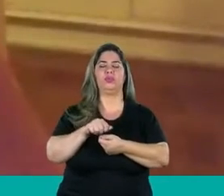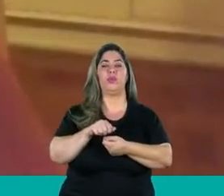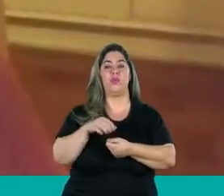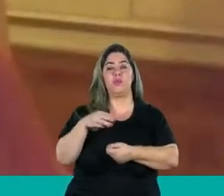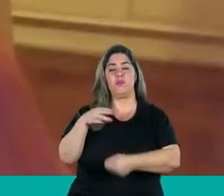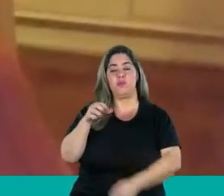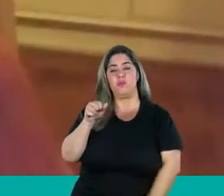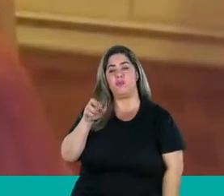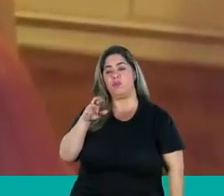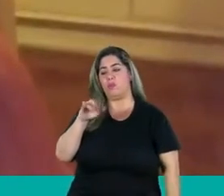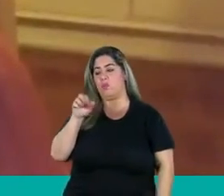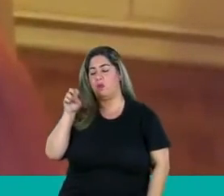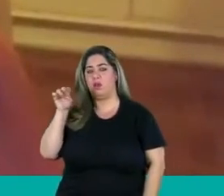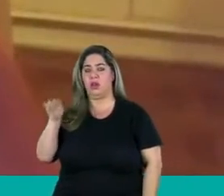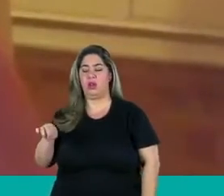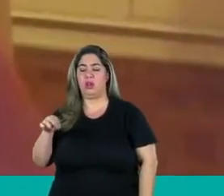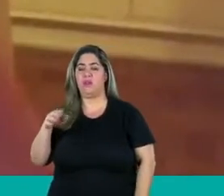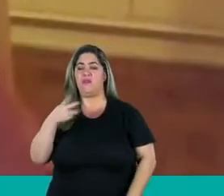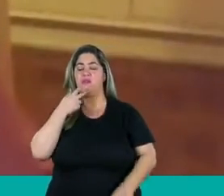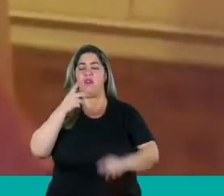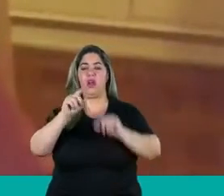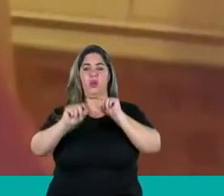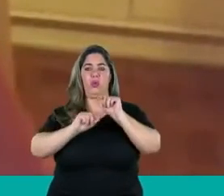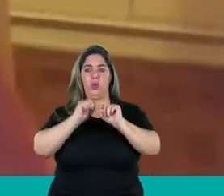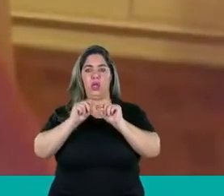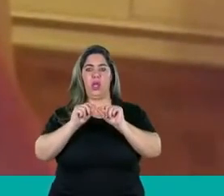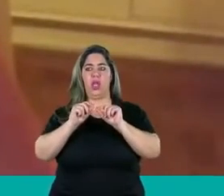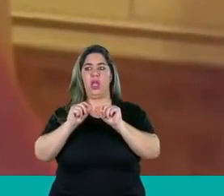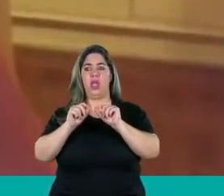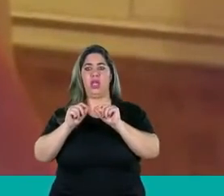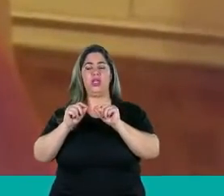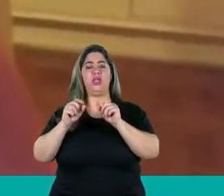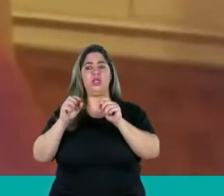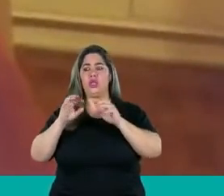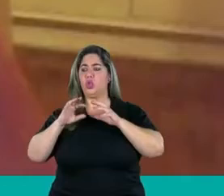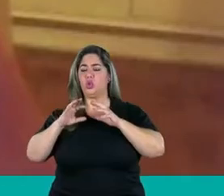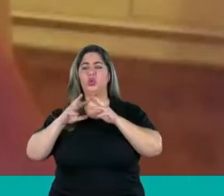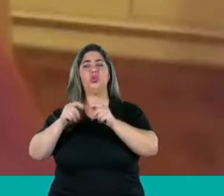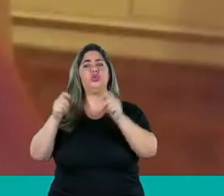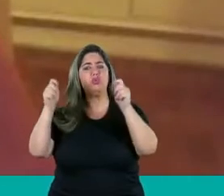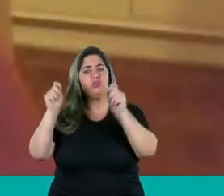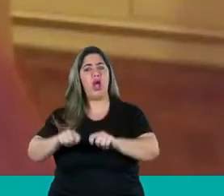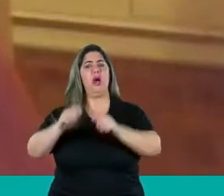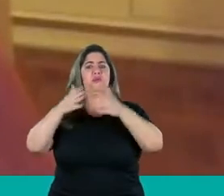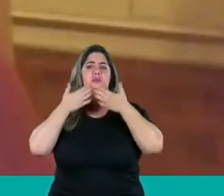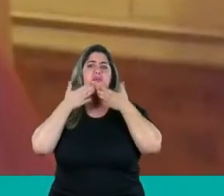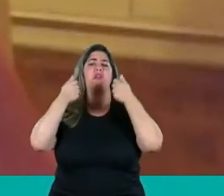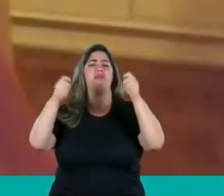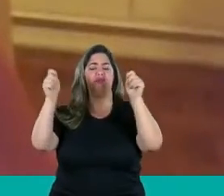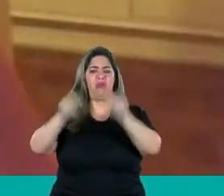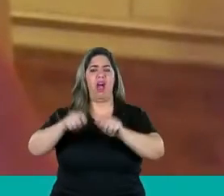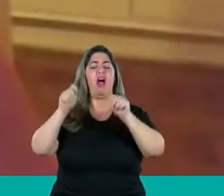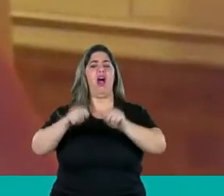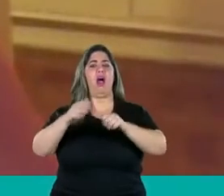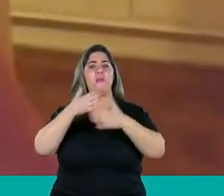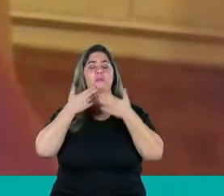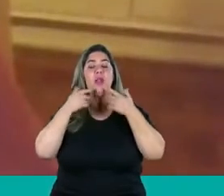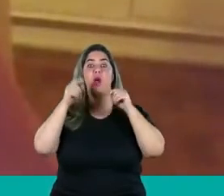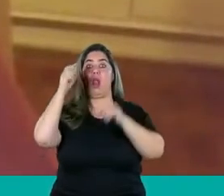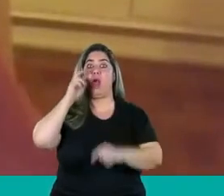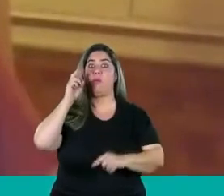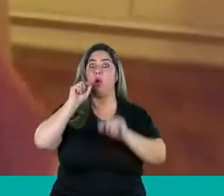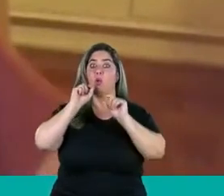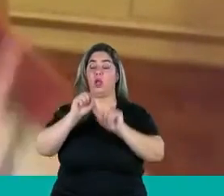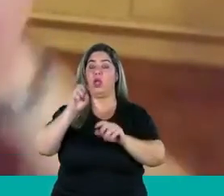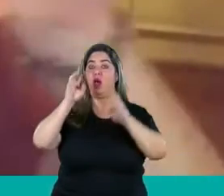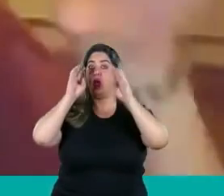está decidido, nem o pior. Então, vamos apostar no melhor e manter a utopia. Lembrando